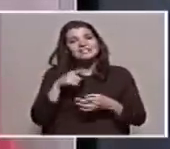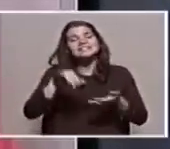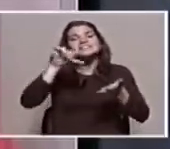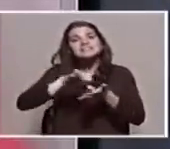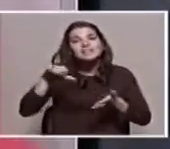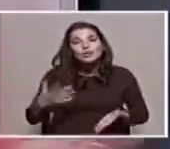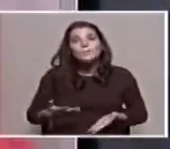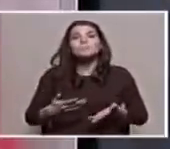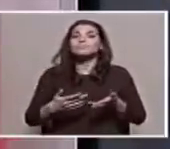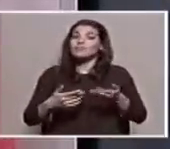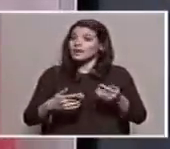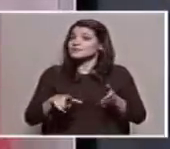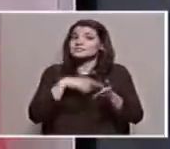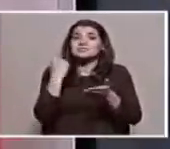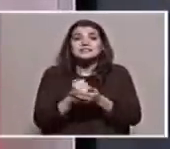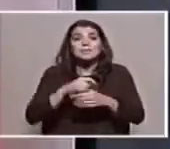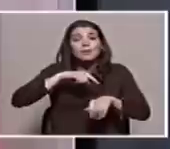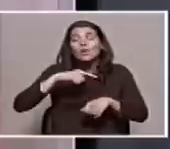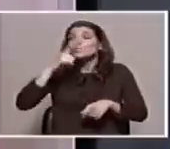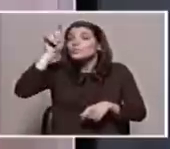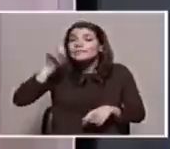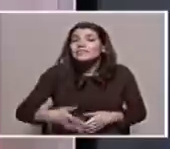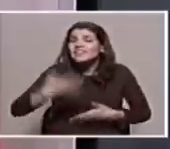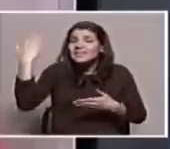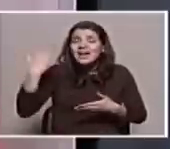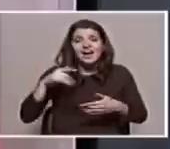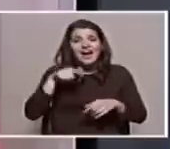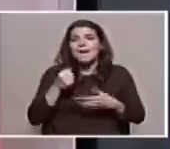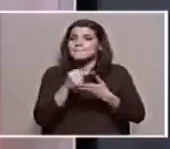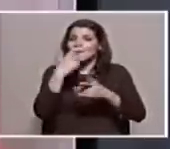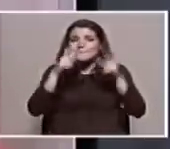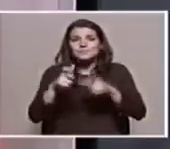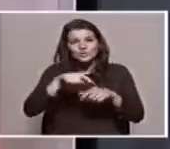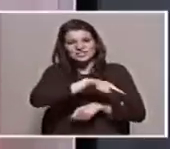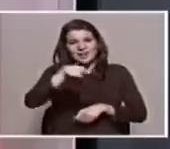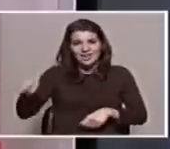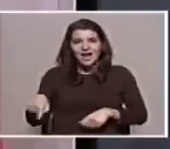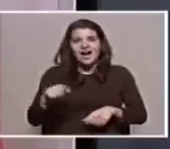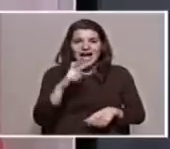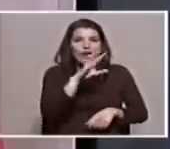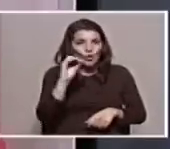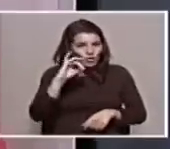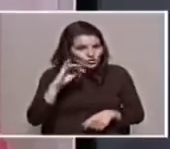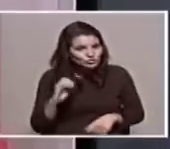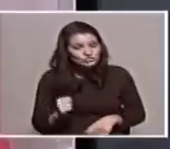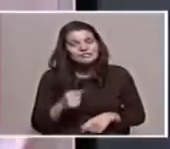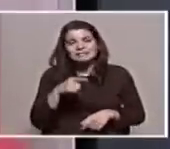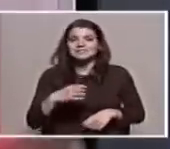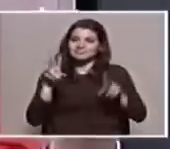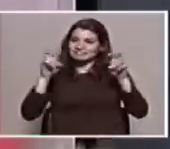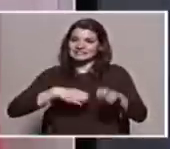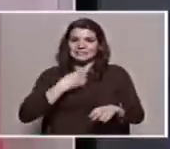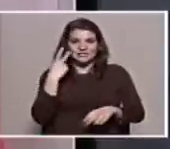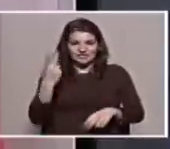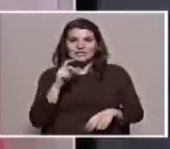acompanha non stop durante todo o dia centenas de pessoas desta localidade São Jorge de arroi sentimentos de uma vida já